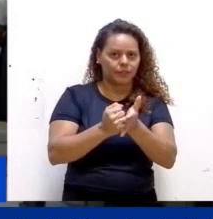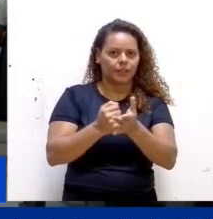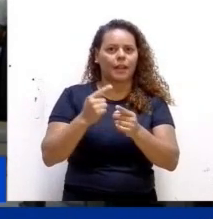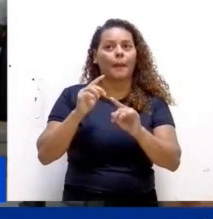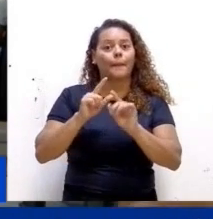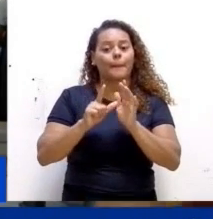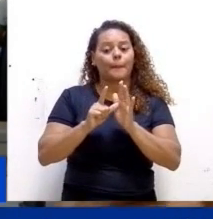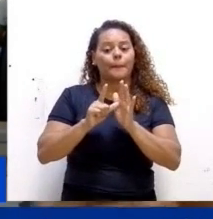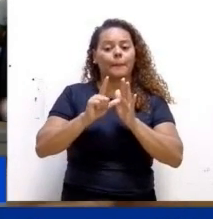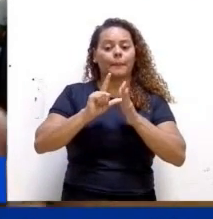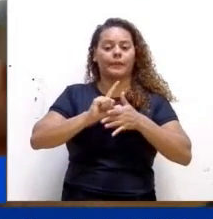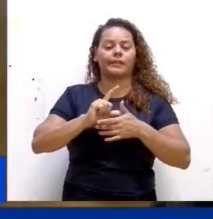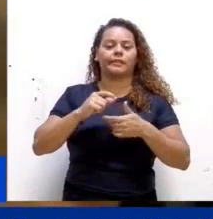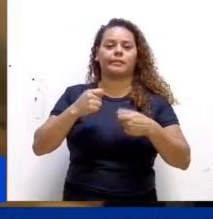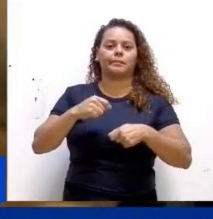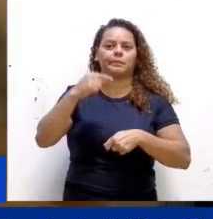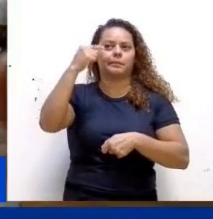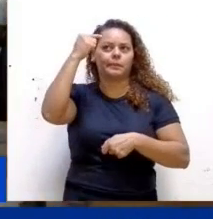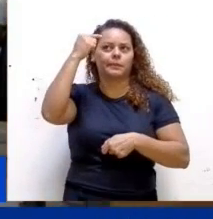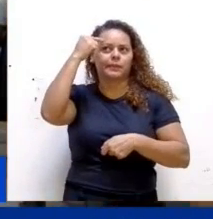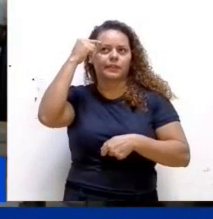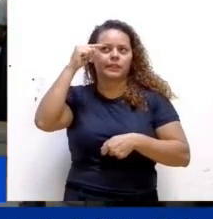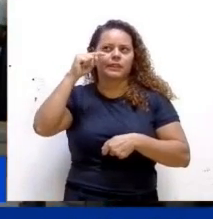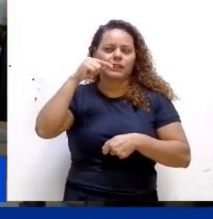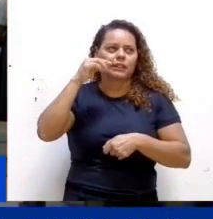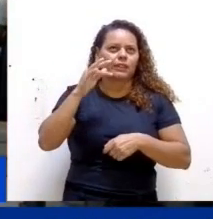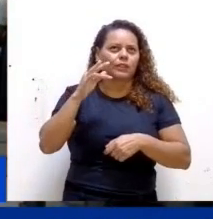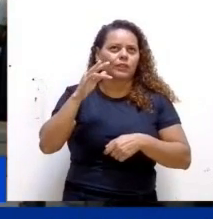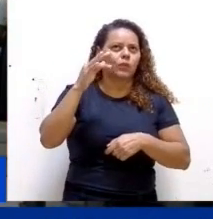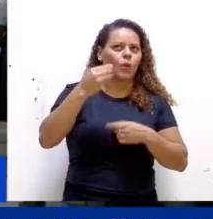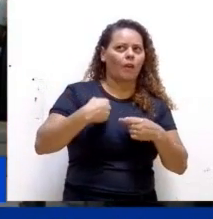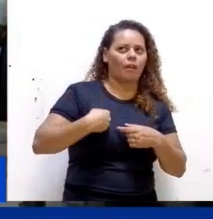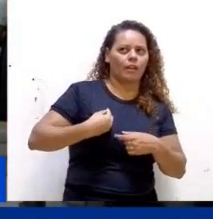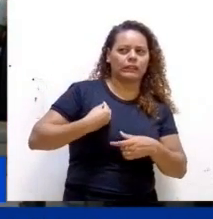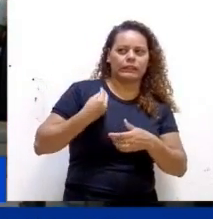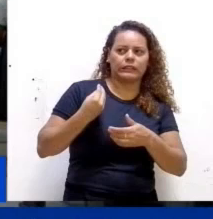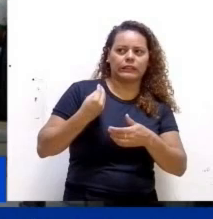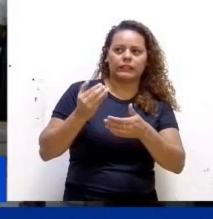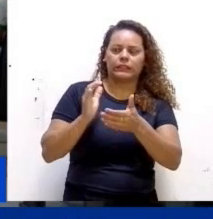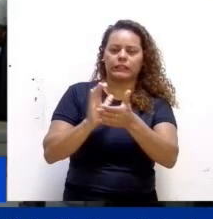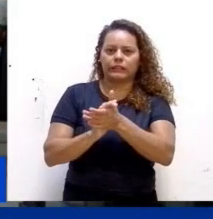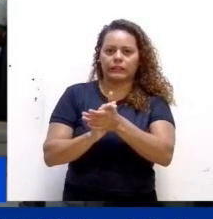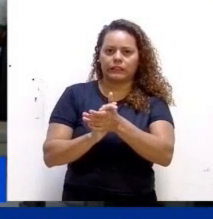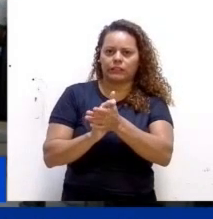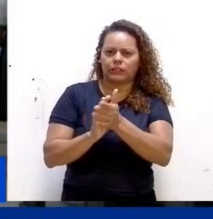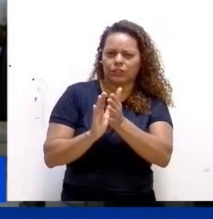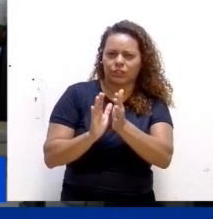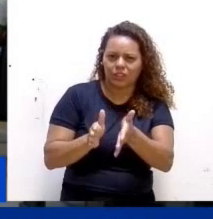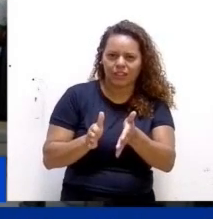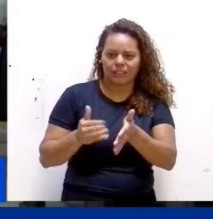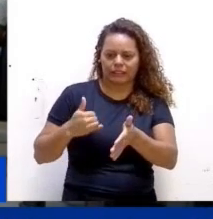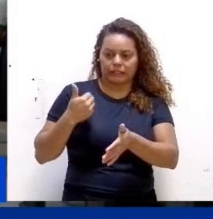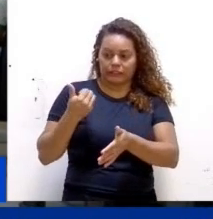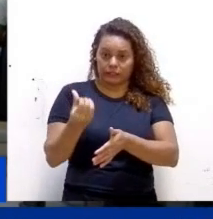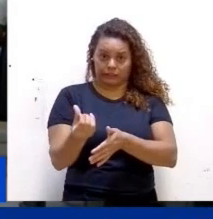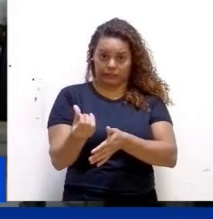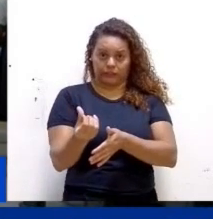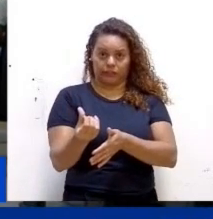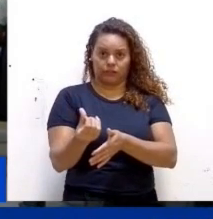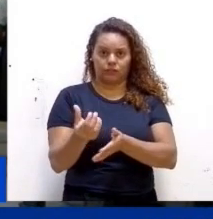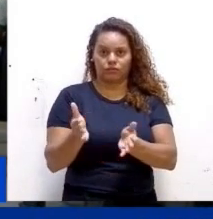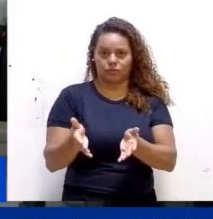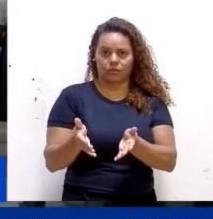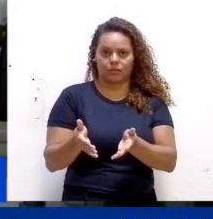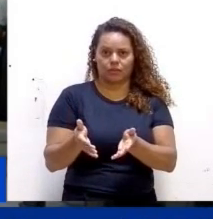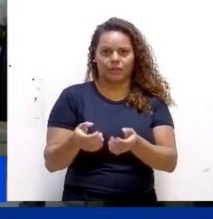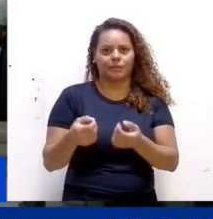outra pessoa, para ter aquela comunhão de vida plena, quando você toma uma decisão dessa, você tem que